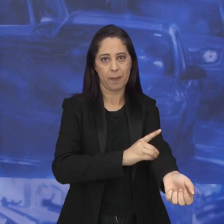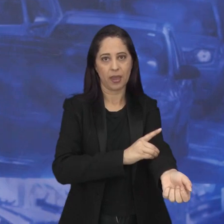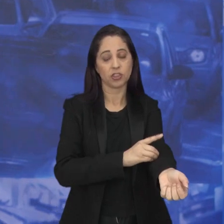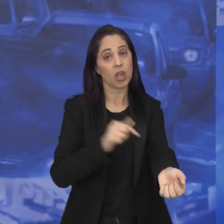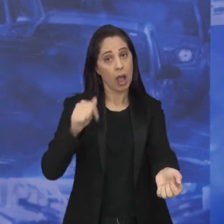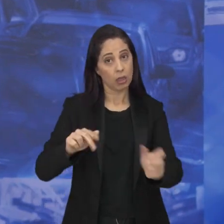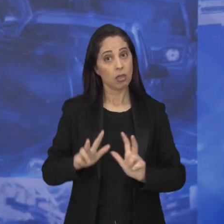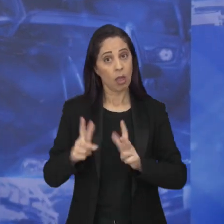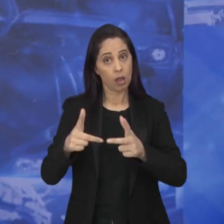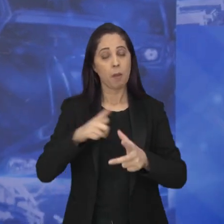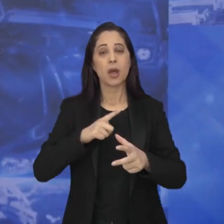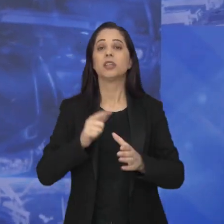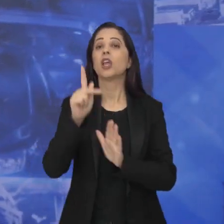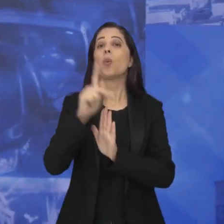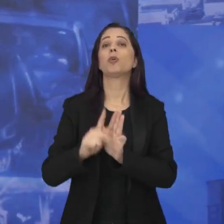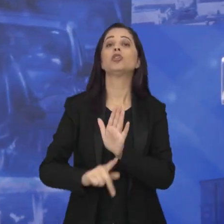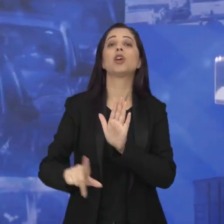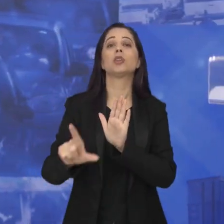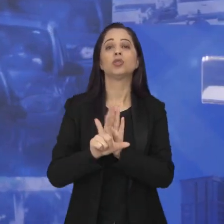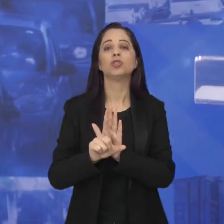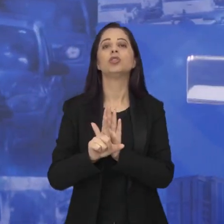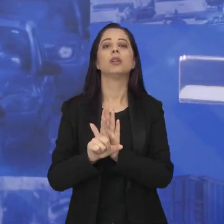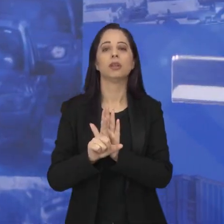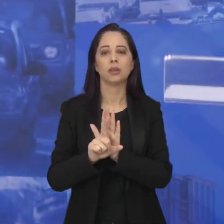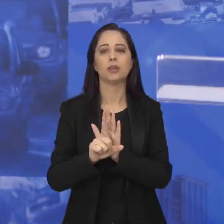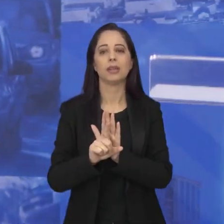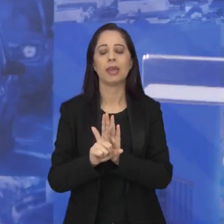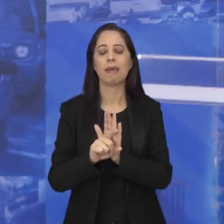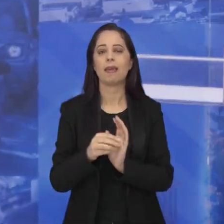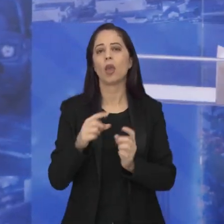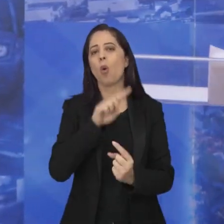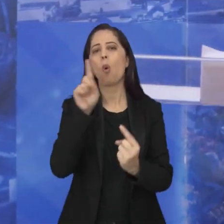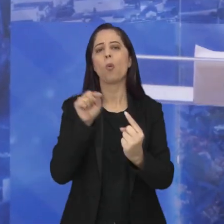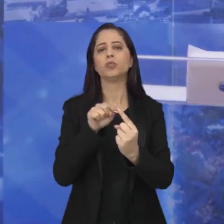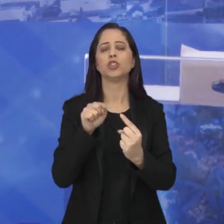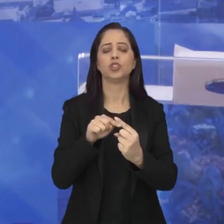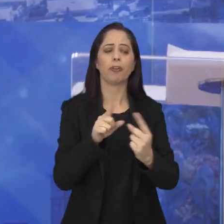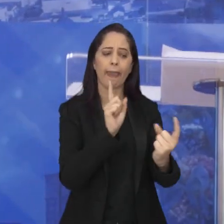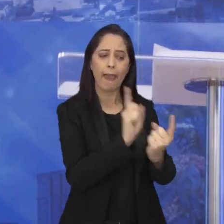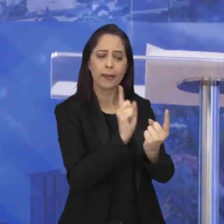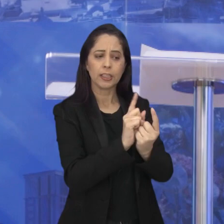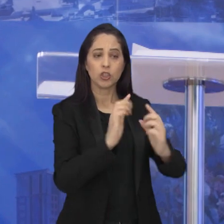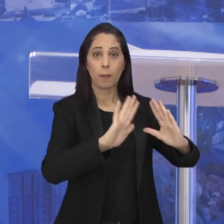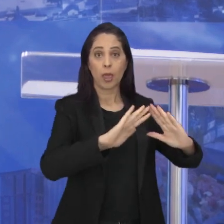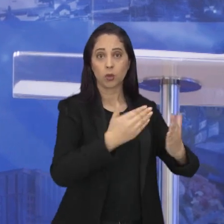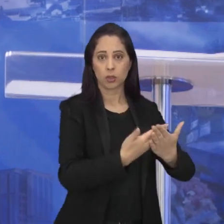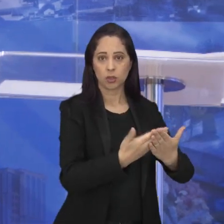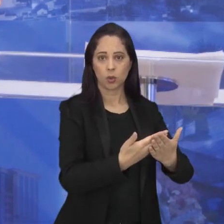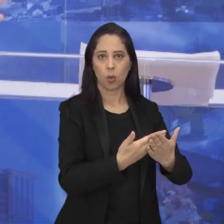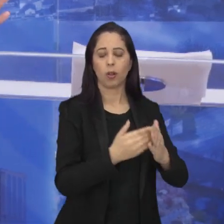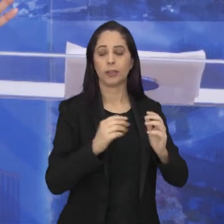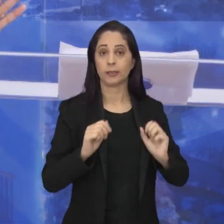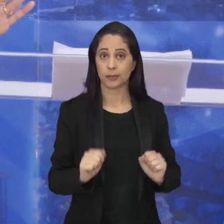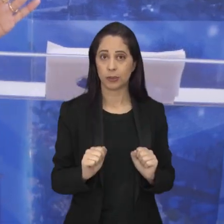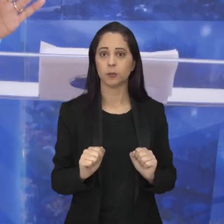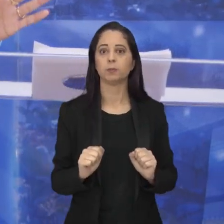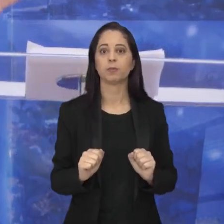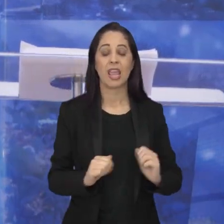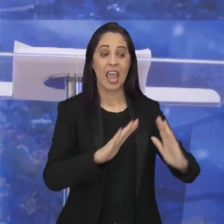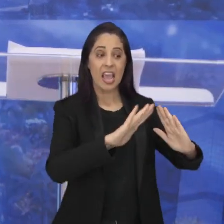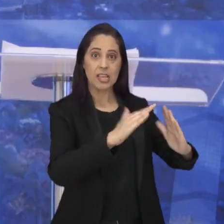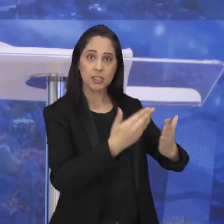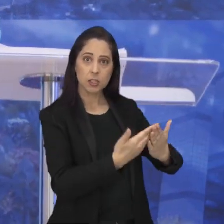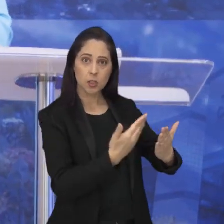lei que autoriza o poder público a criar um programa de atenção e proteção na rede municipal de ensino. A ideia é fazer com